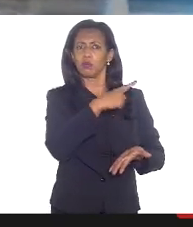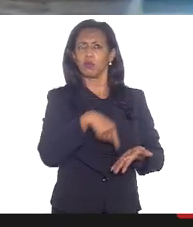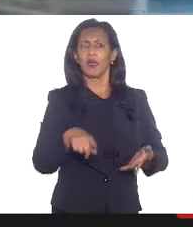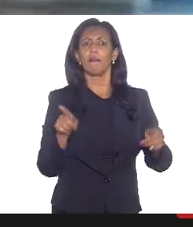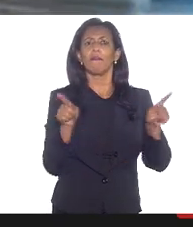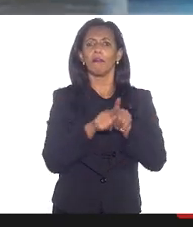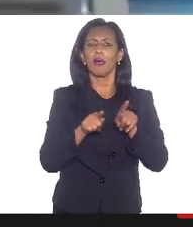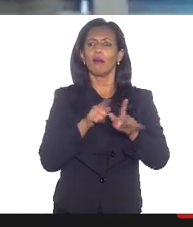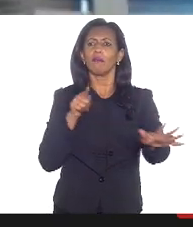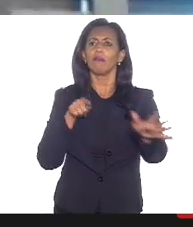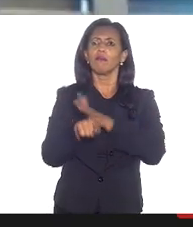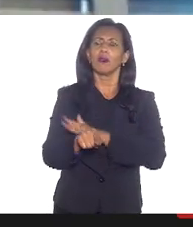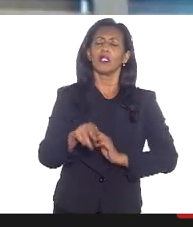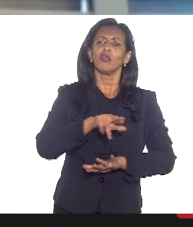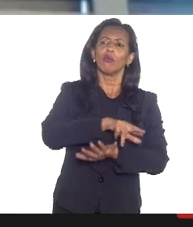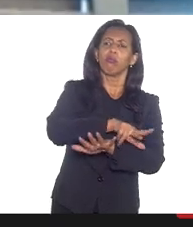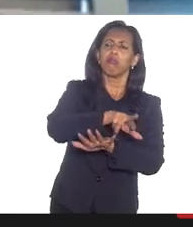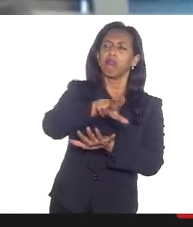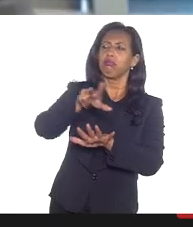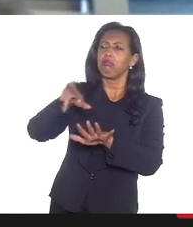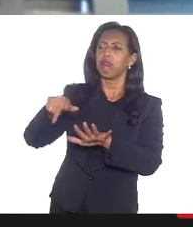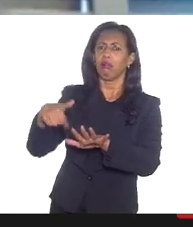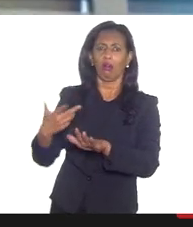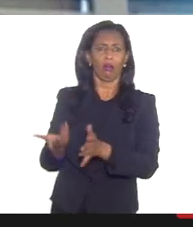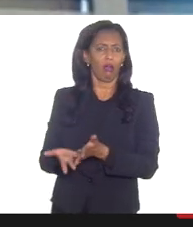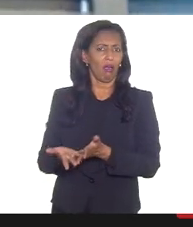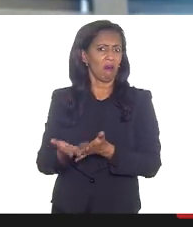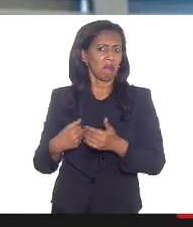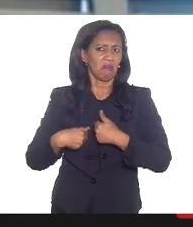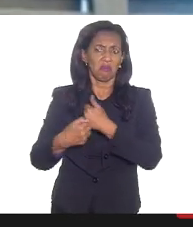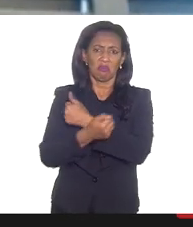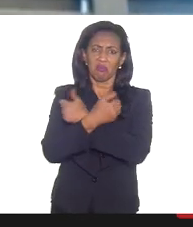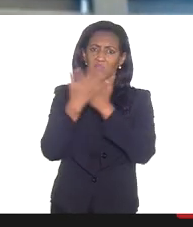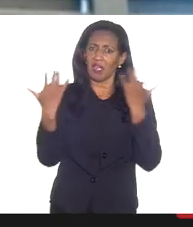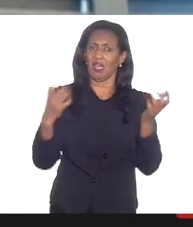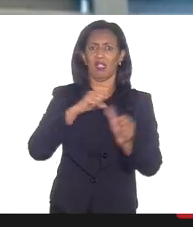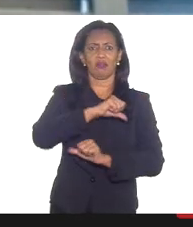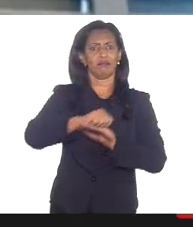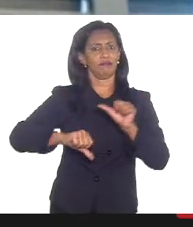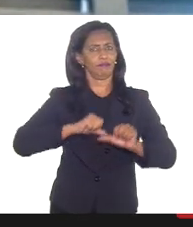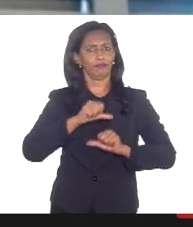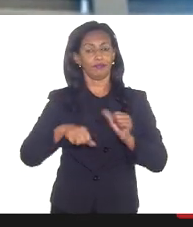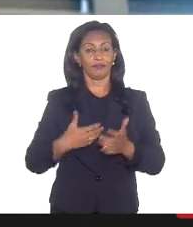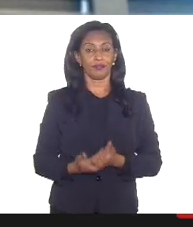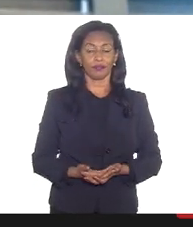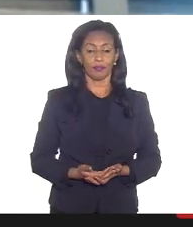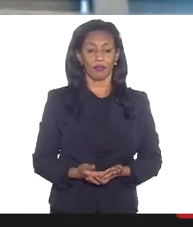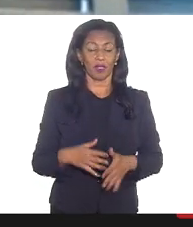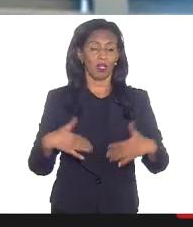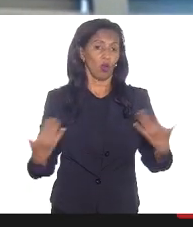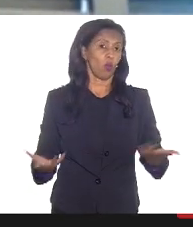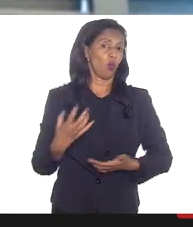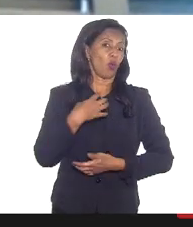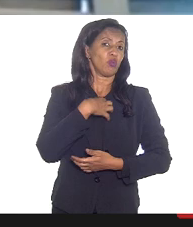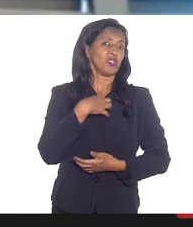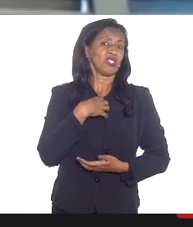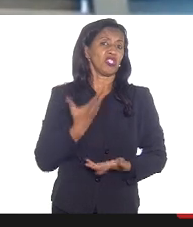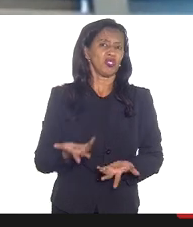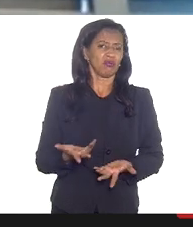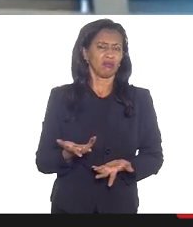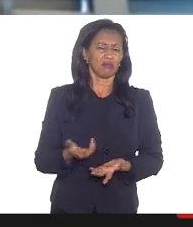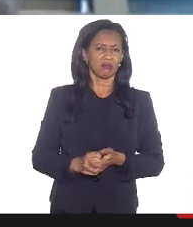a secretaria sobre diversos aspectos que, para nós, não está claro sobre essa reforma. Então, qual o sentido dessa